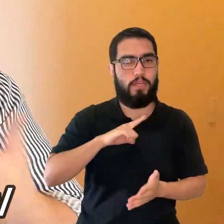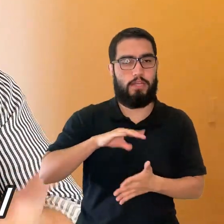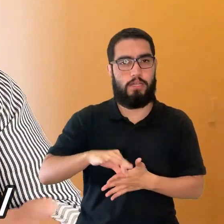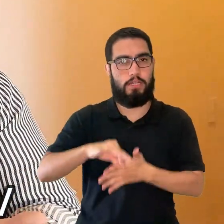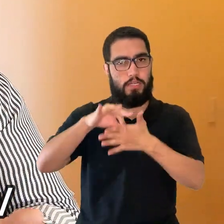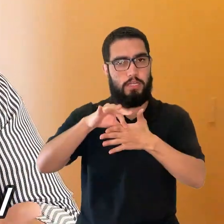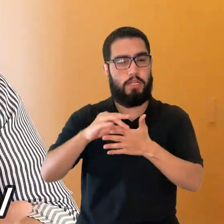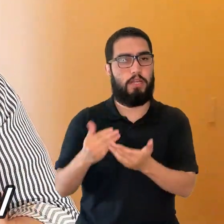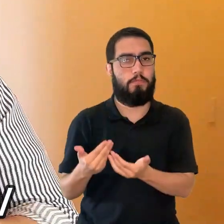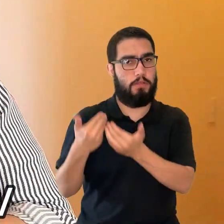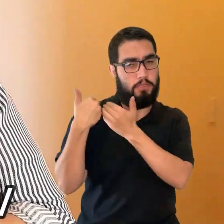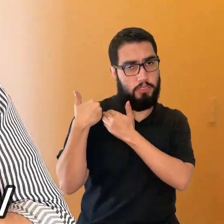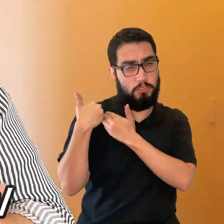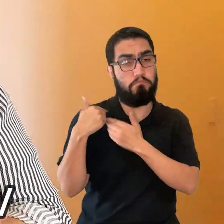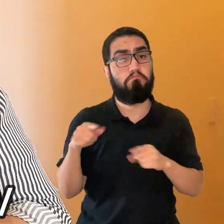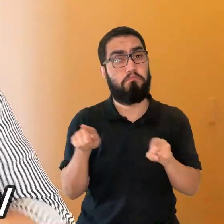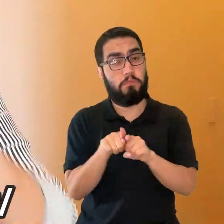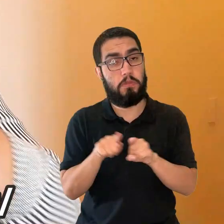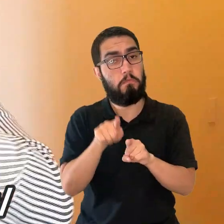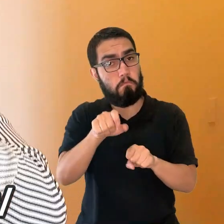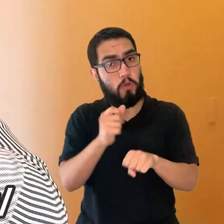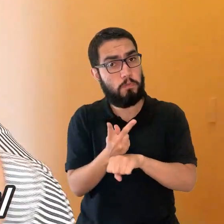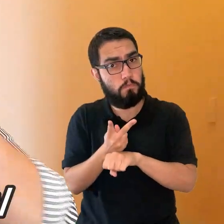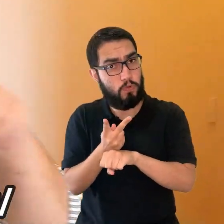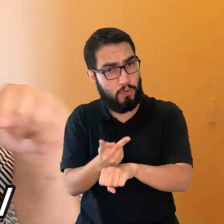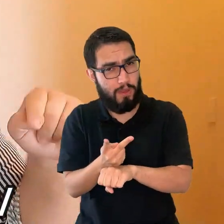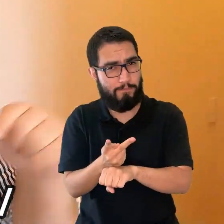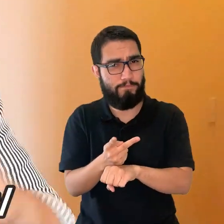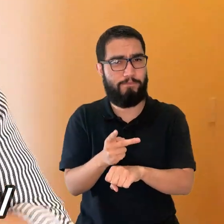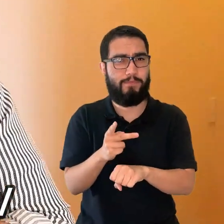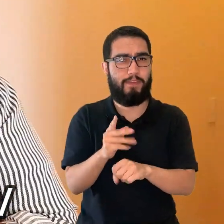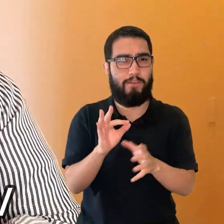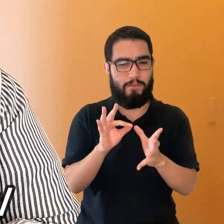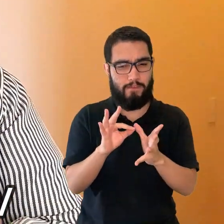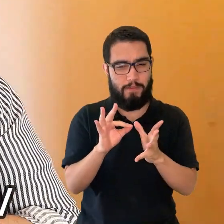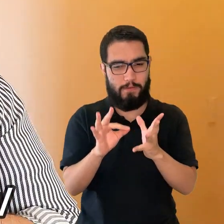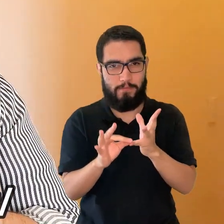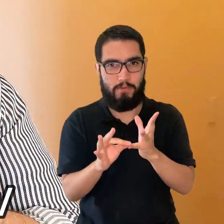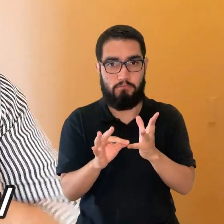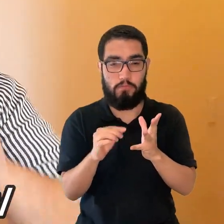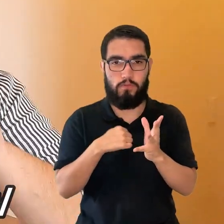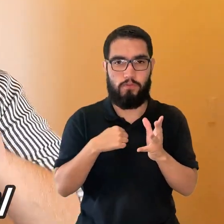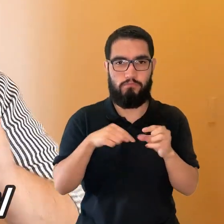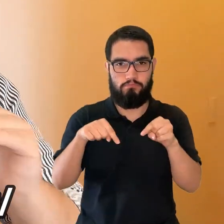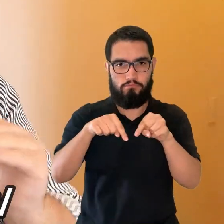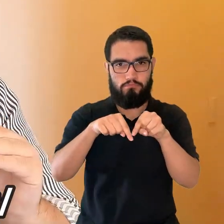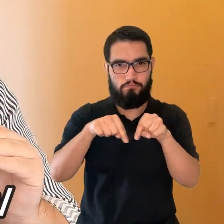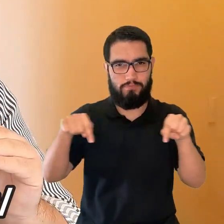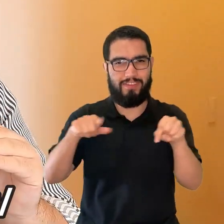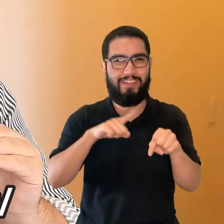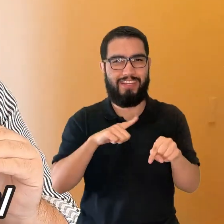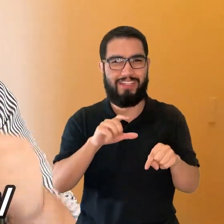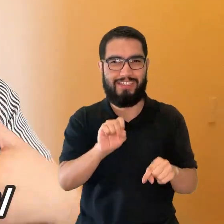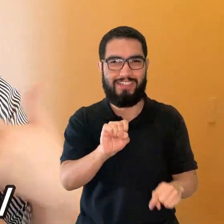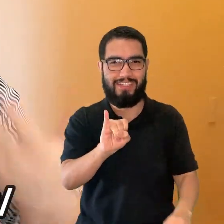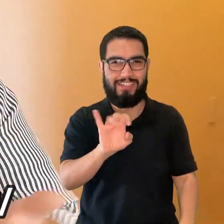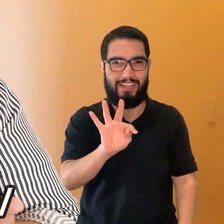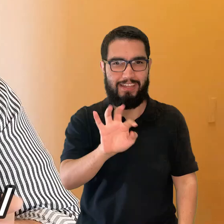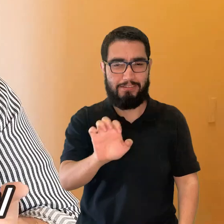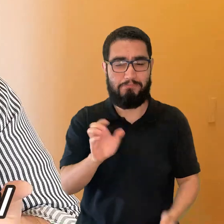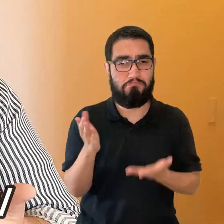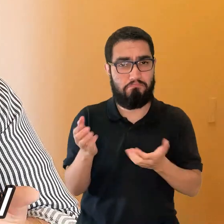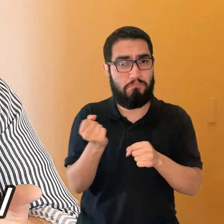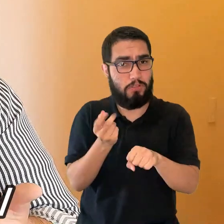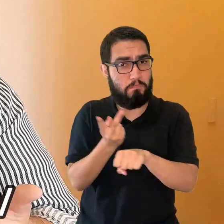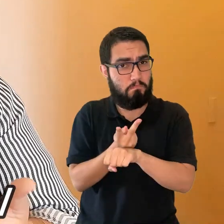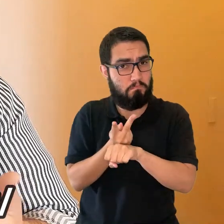representantes estaduais, e você pode procurar também aqui no site da Febrapios. Eu vou deixar essas duas instituições aqui para